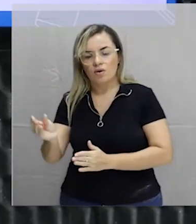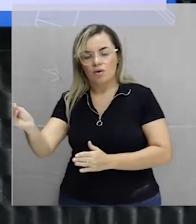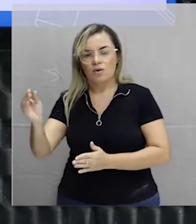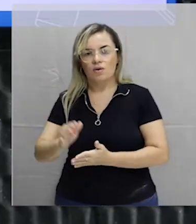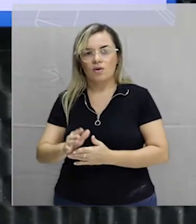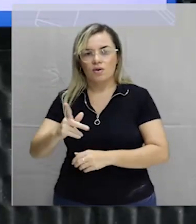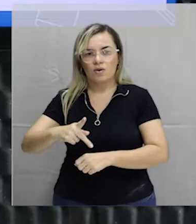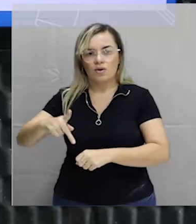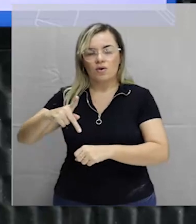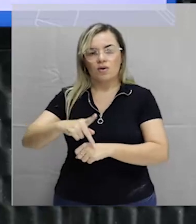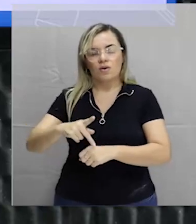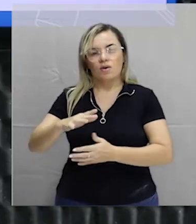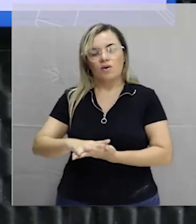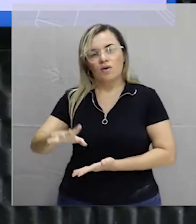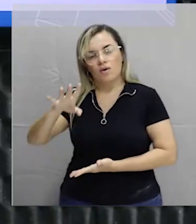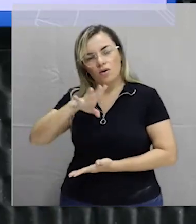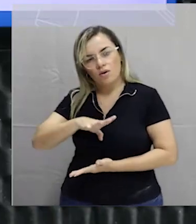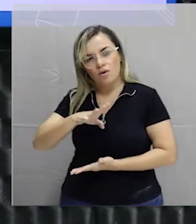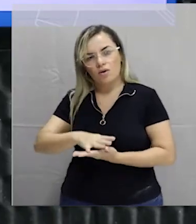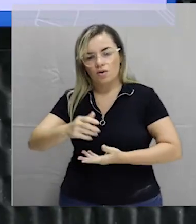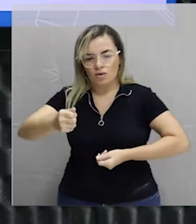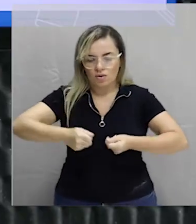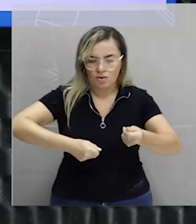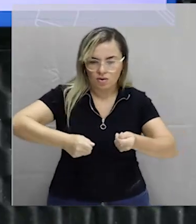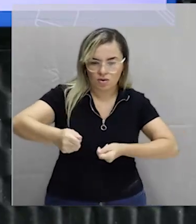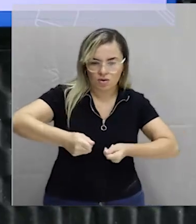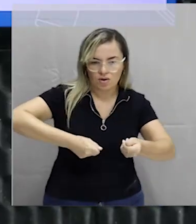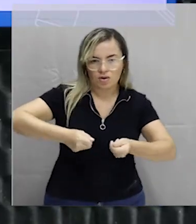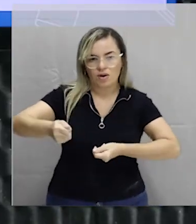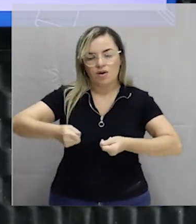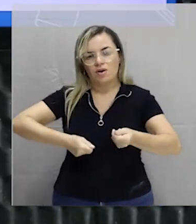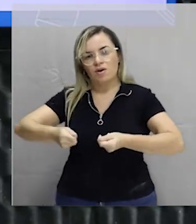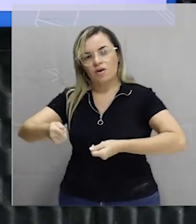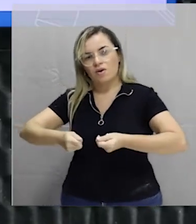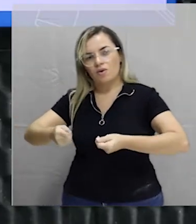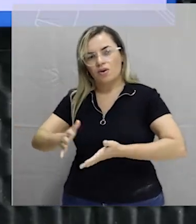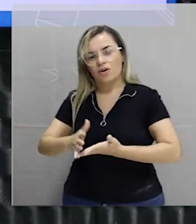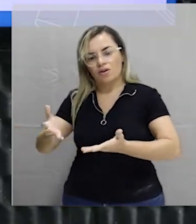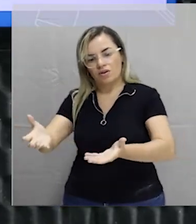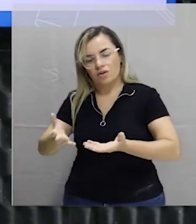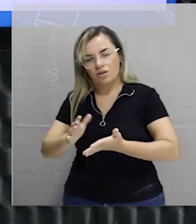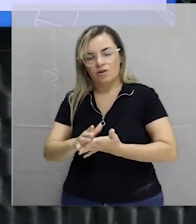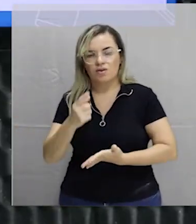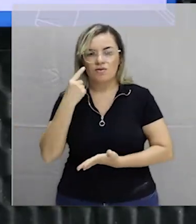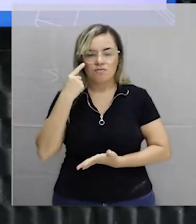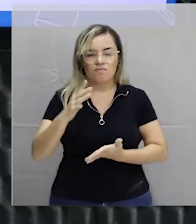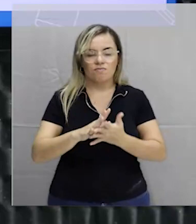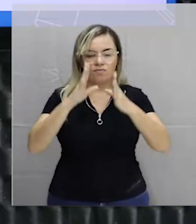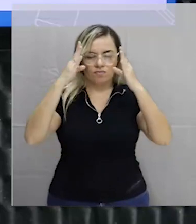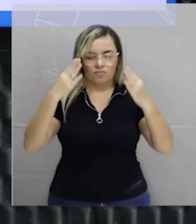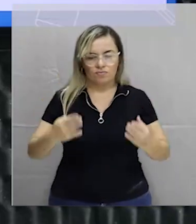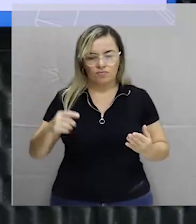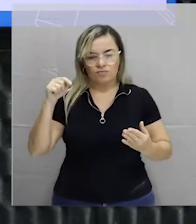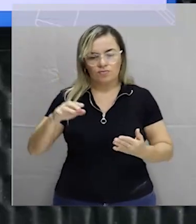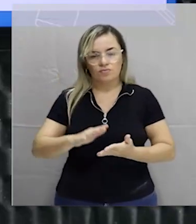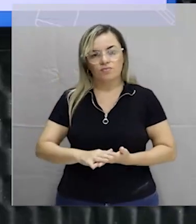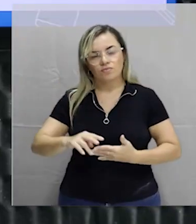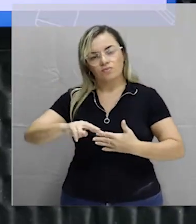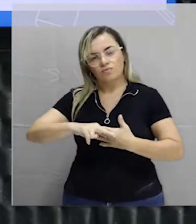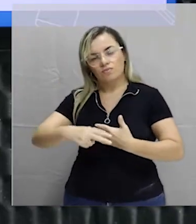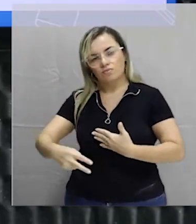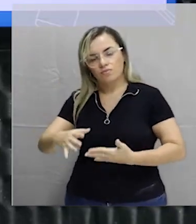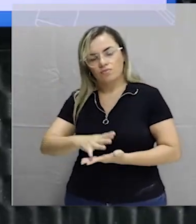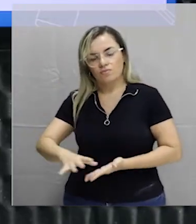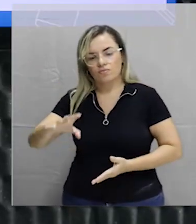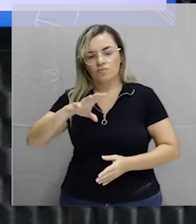para tentar negociar as exigências. E o que se observa é que a reação portuguesa,